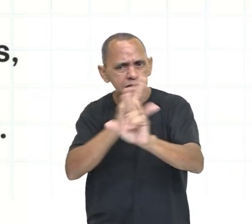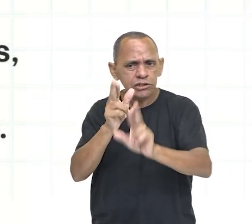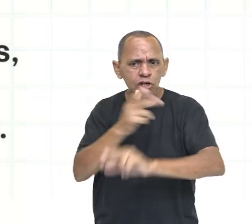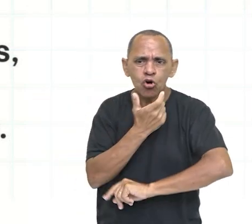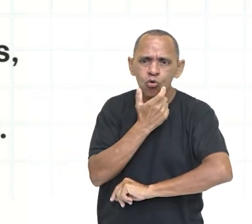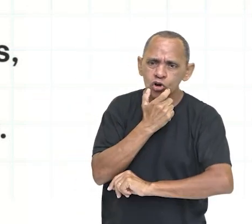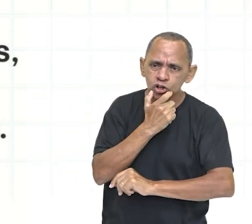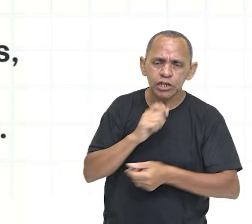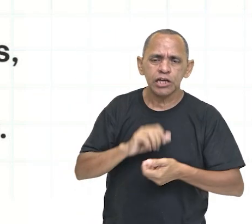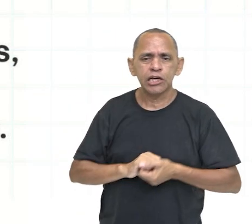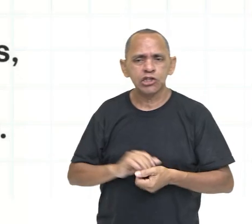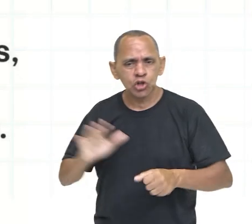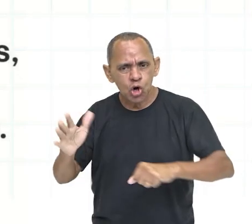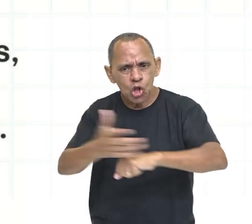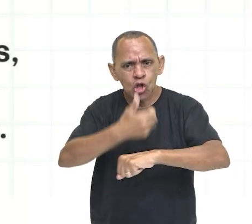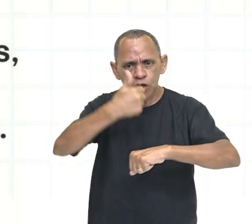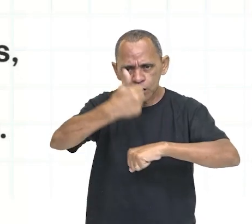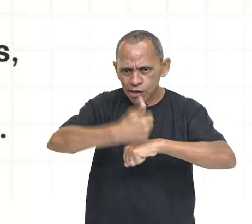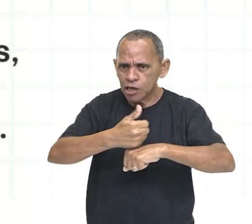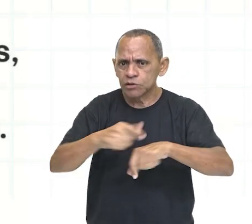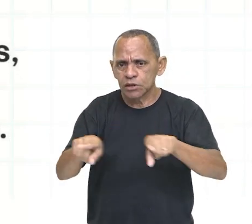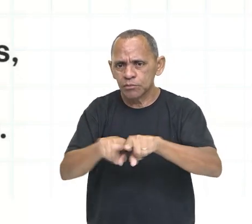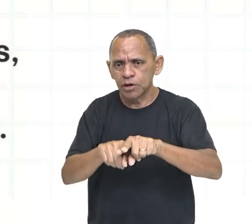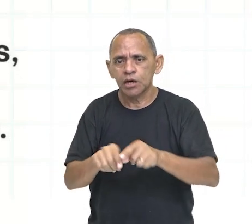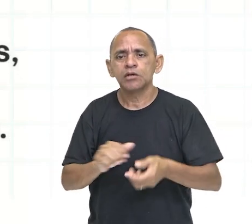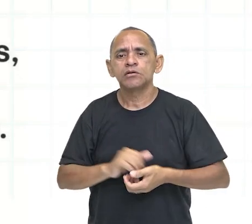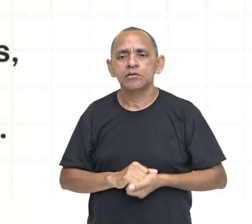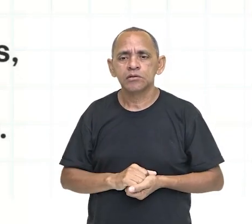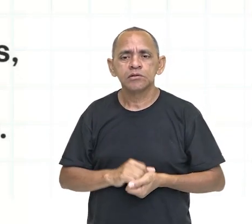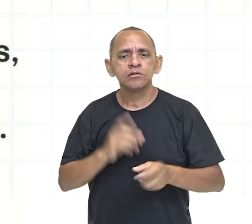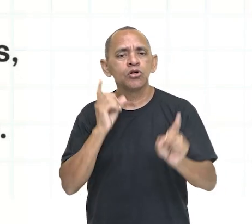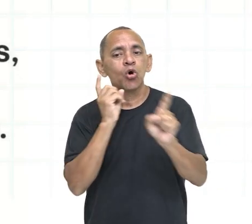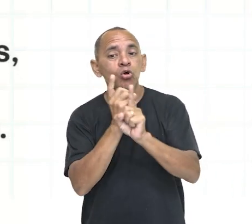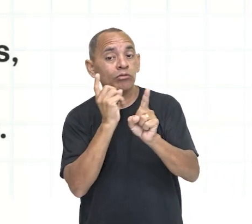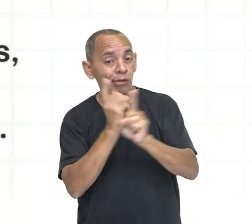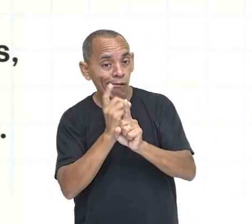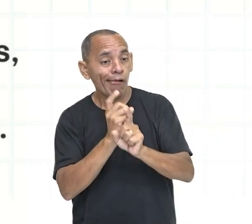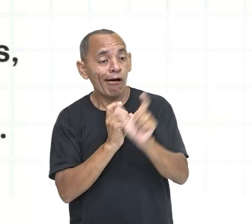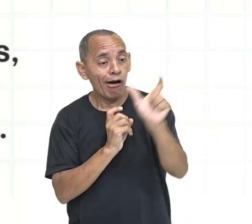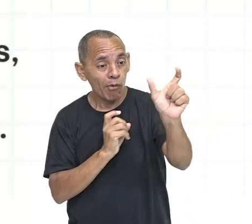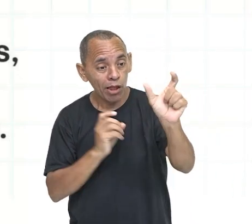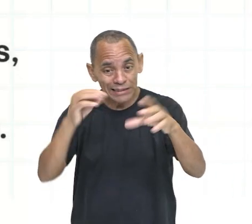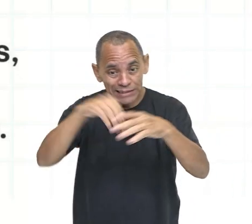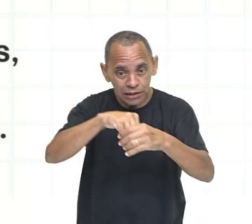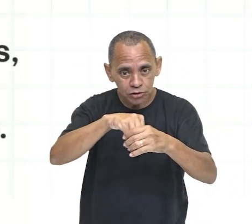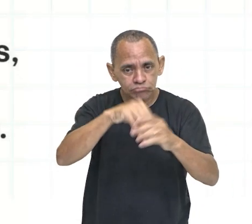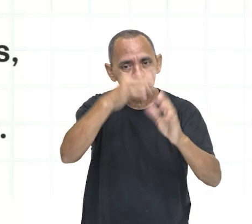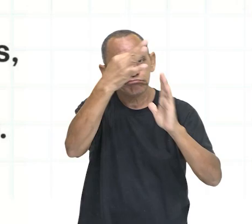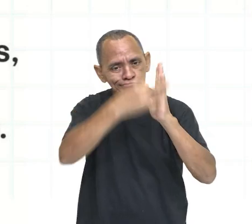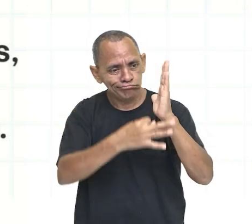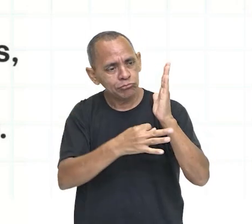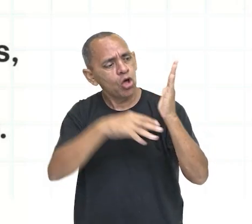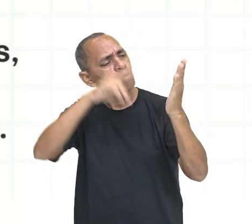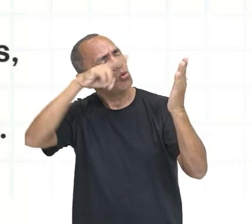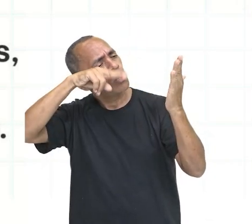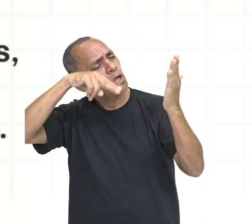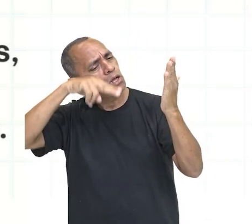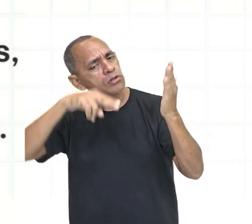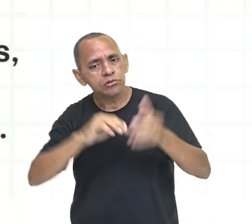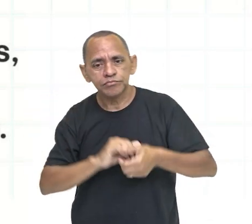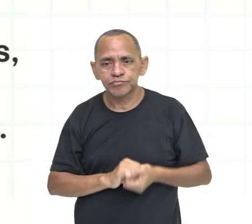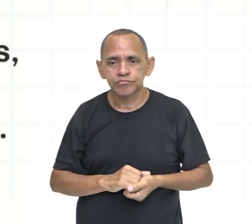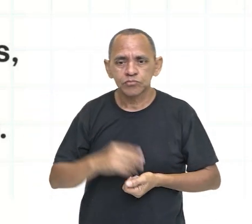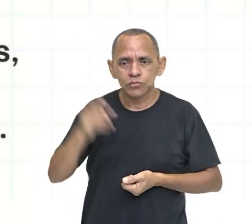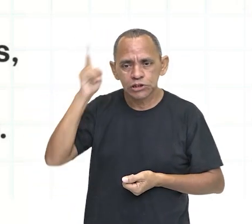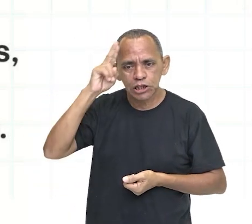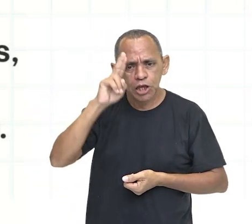com colonialismo, certo? Então você vai encontrar essas palavras também lá dentro do texto. E lembre-se de